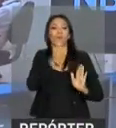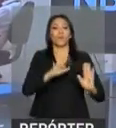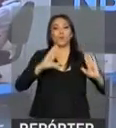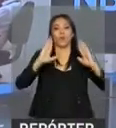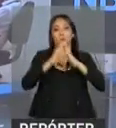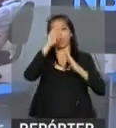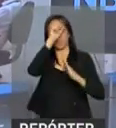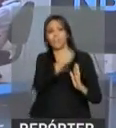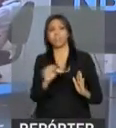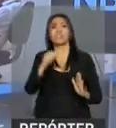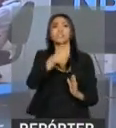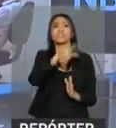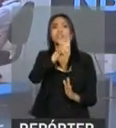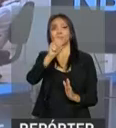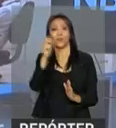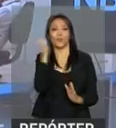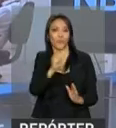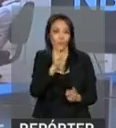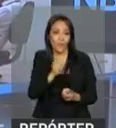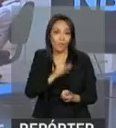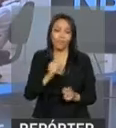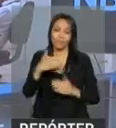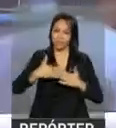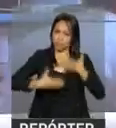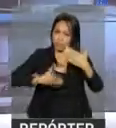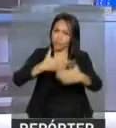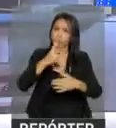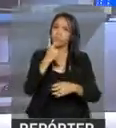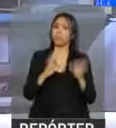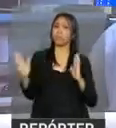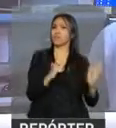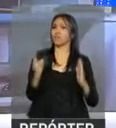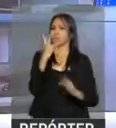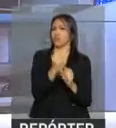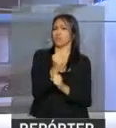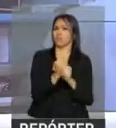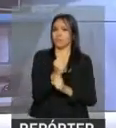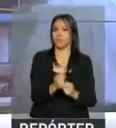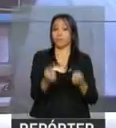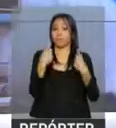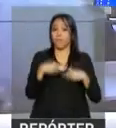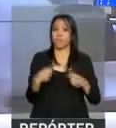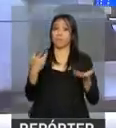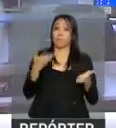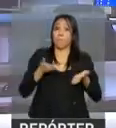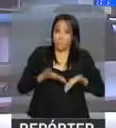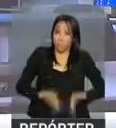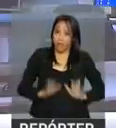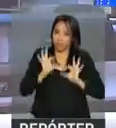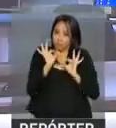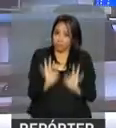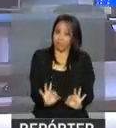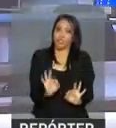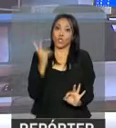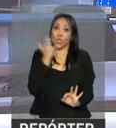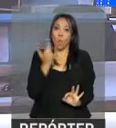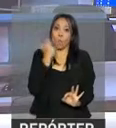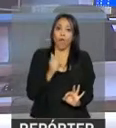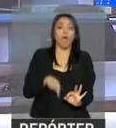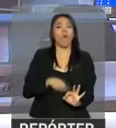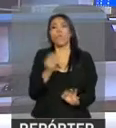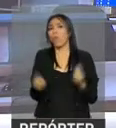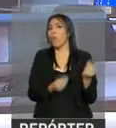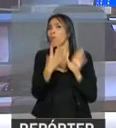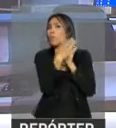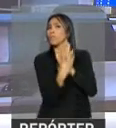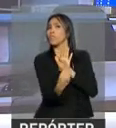será desenvolvida ao longo de 2 anos. O projeto Parto Adequado quer valorizar o parto normal a partir de